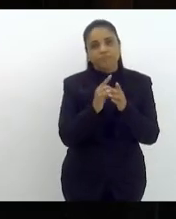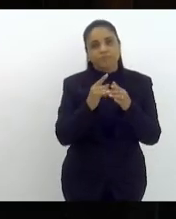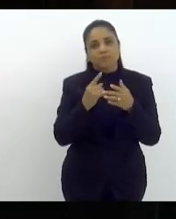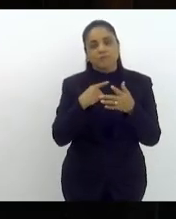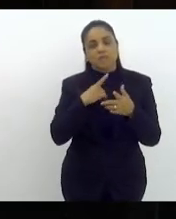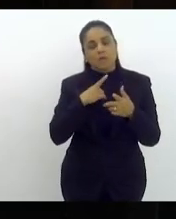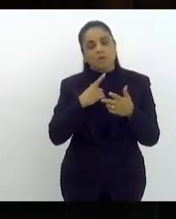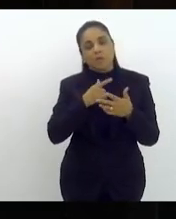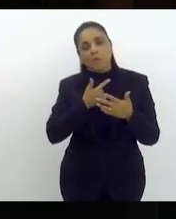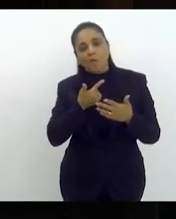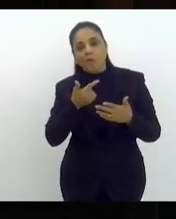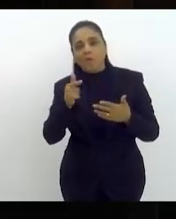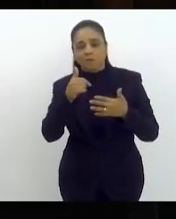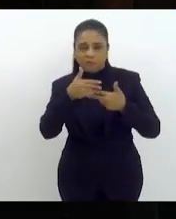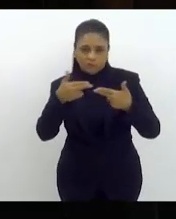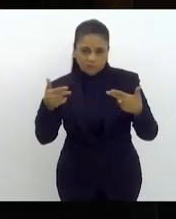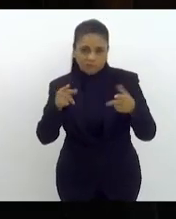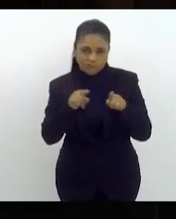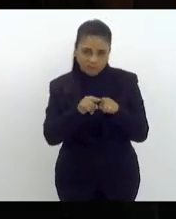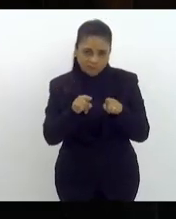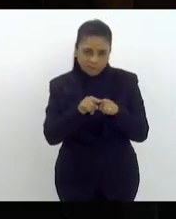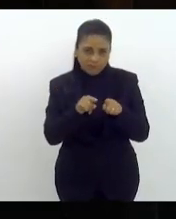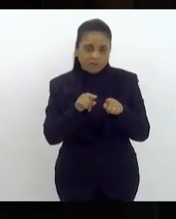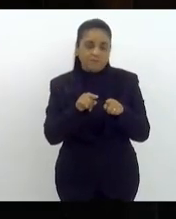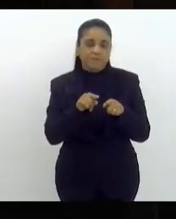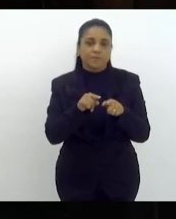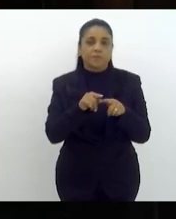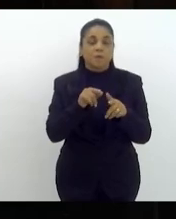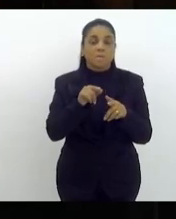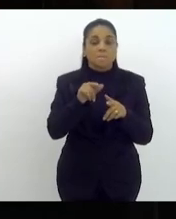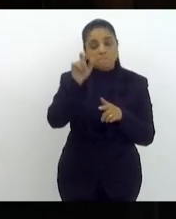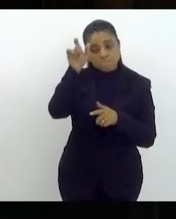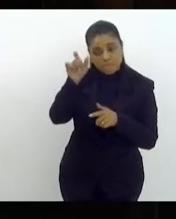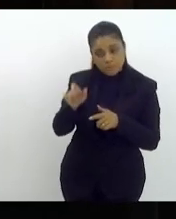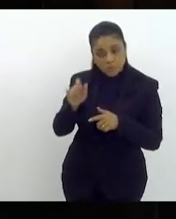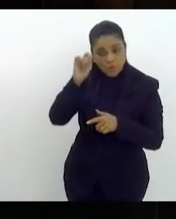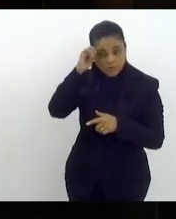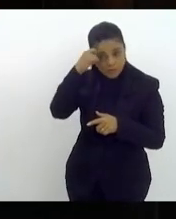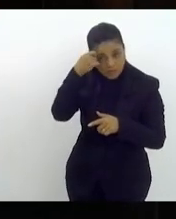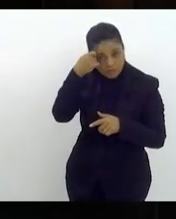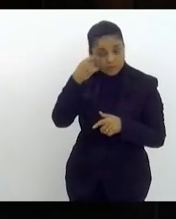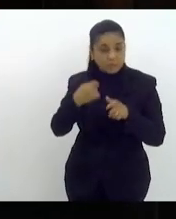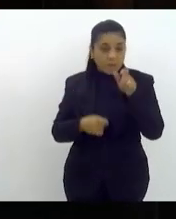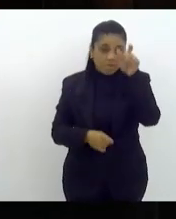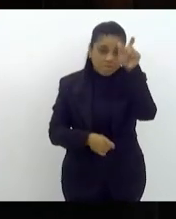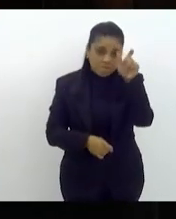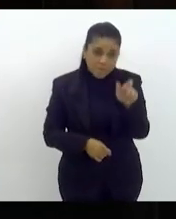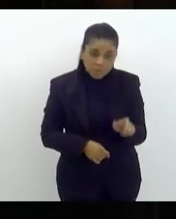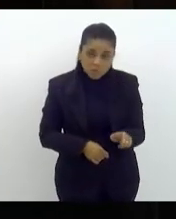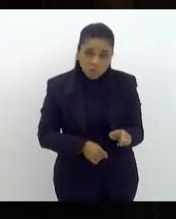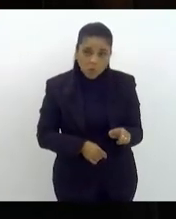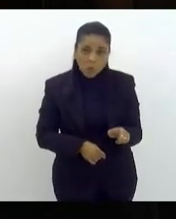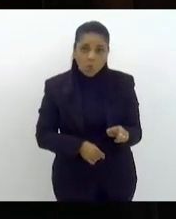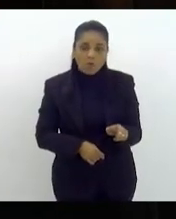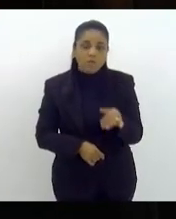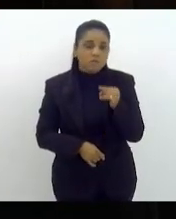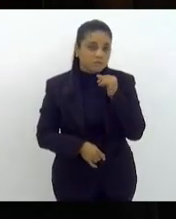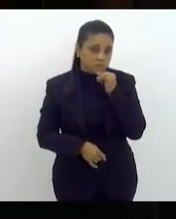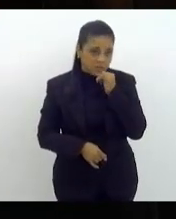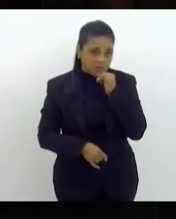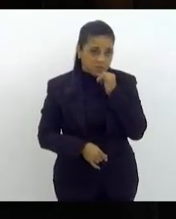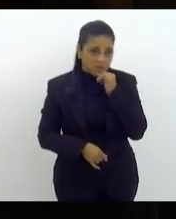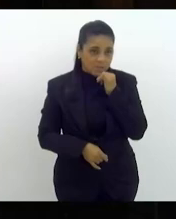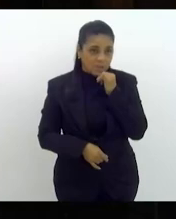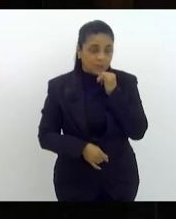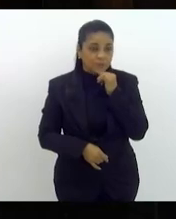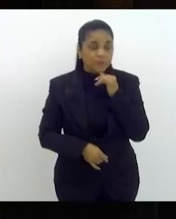um outro fenômeno relativo não só as pessoas de cor negra mas também dou o exemplo aqui rotineiro na questão